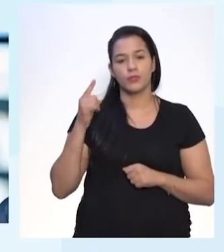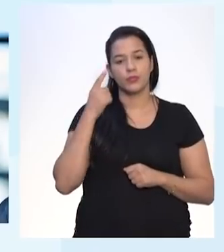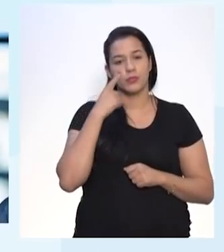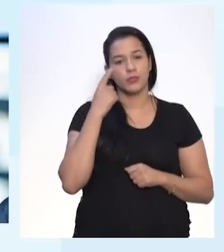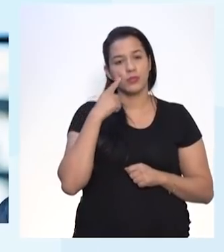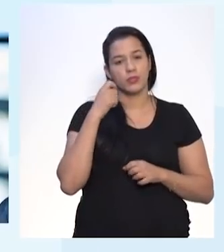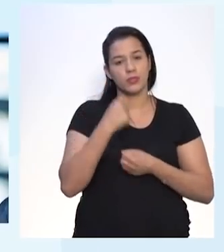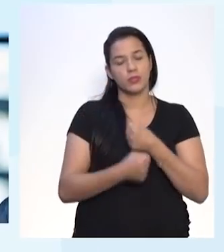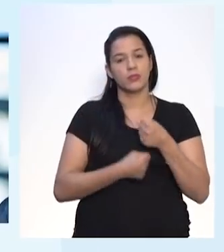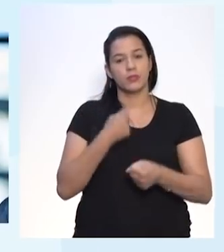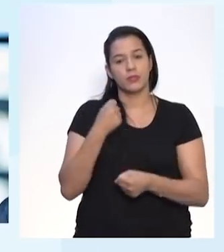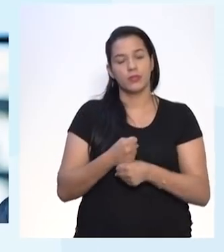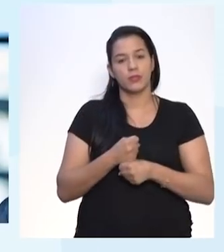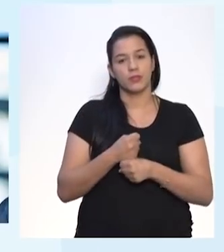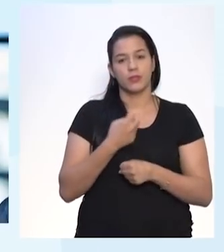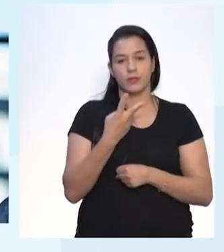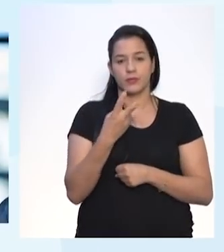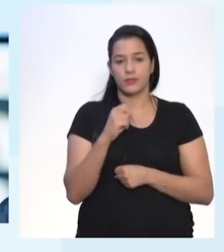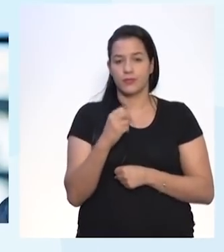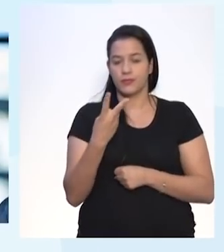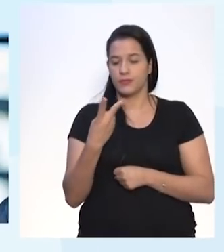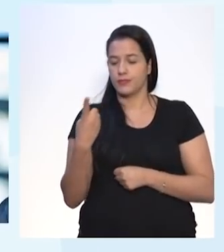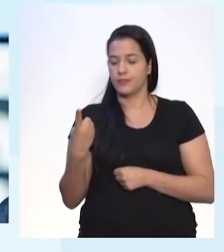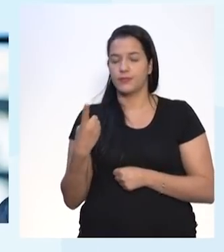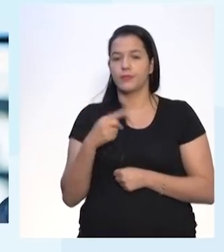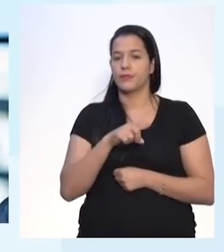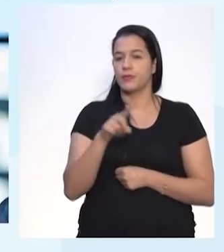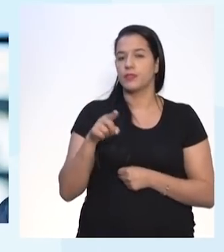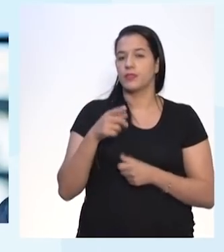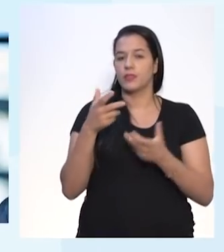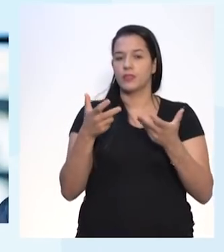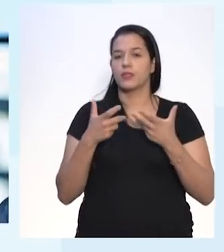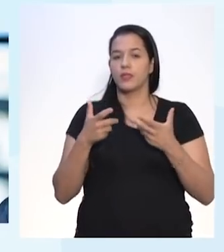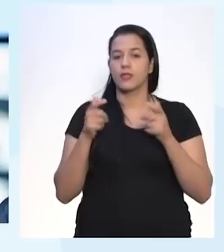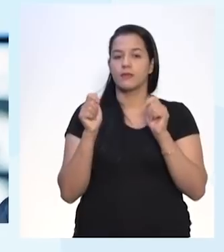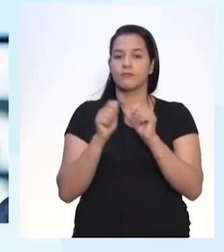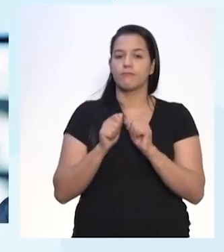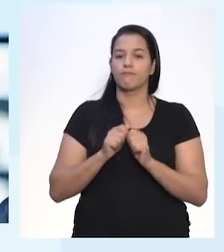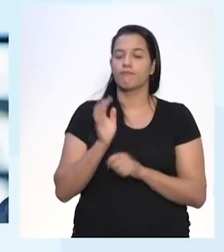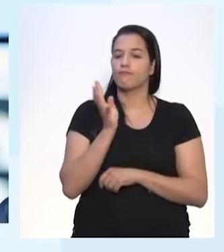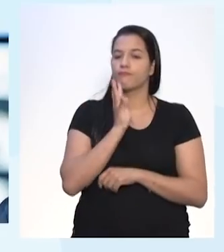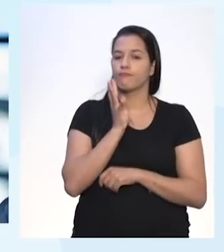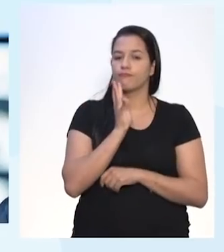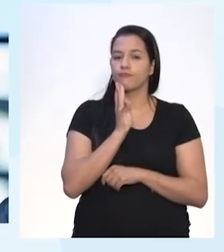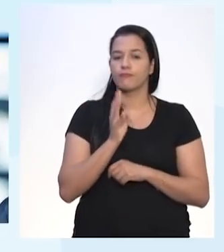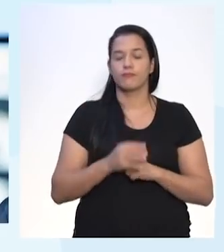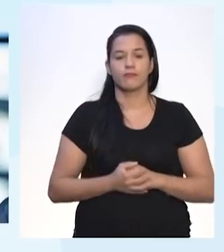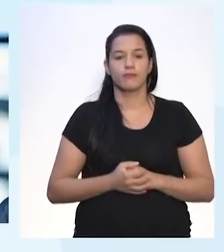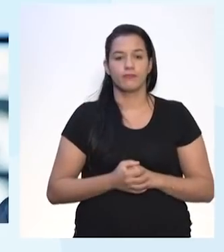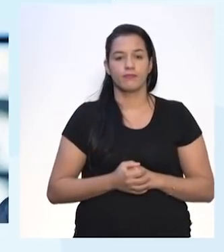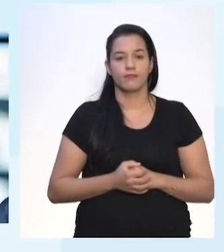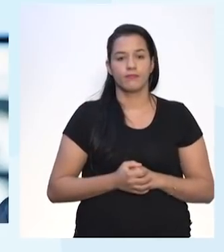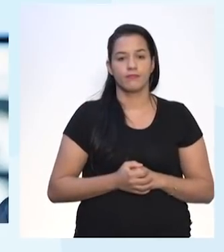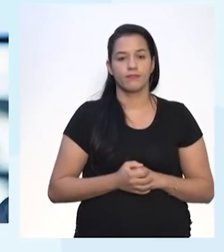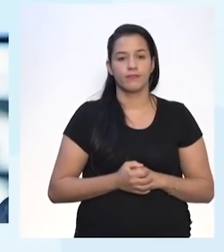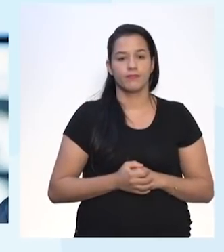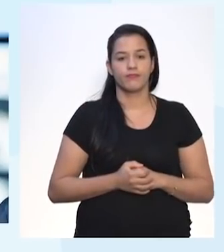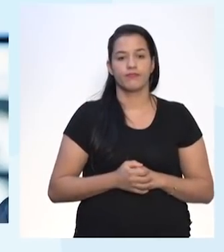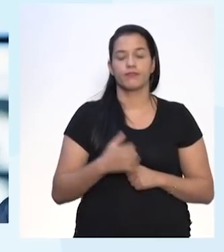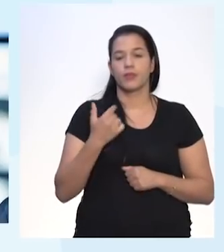neste ano de 2021 você pretende conhecer.